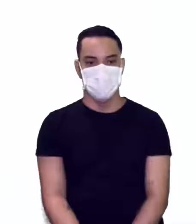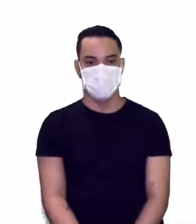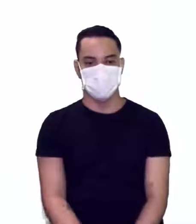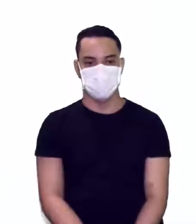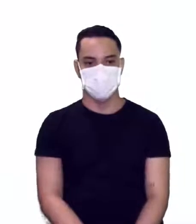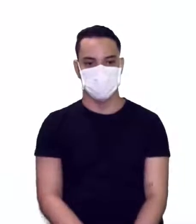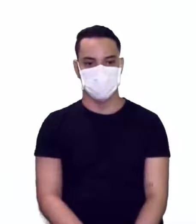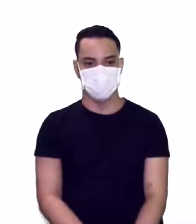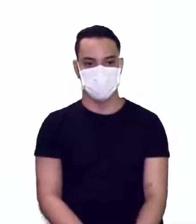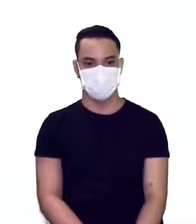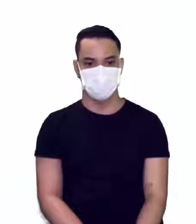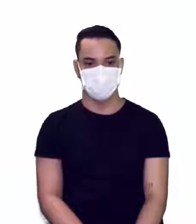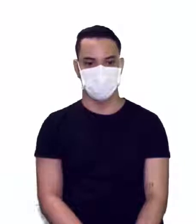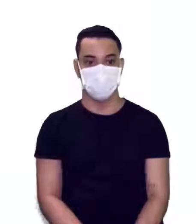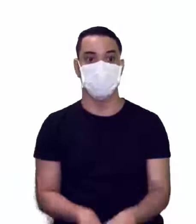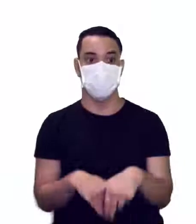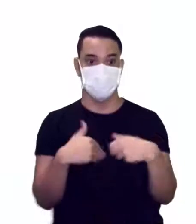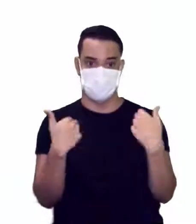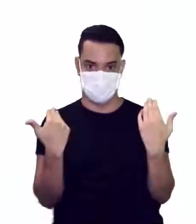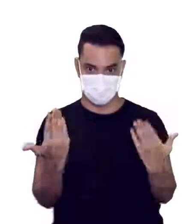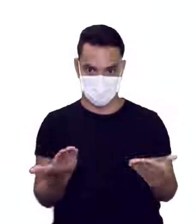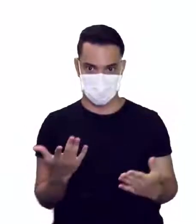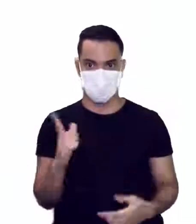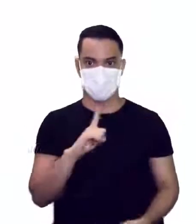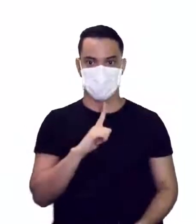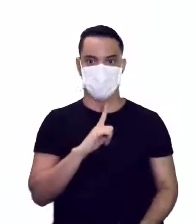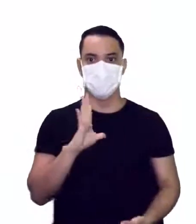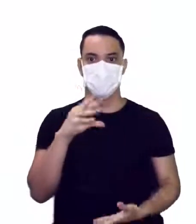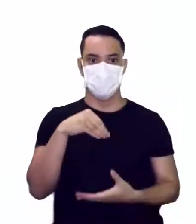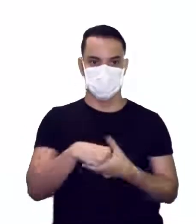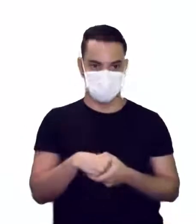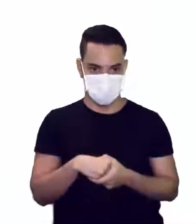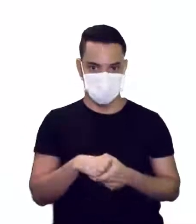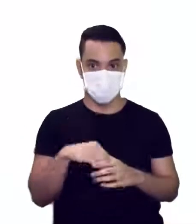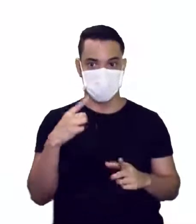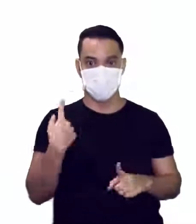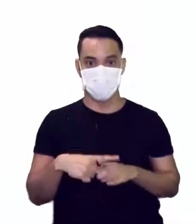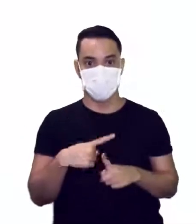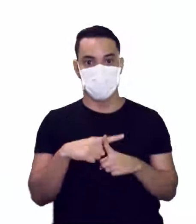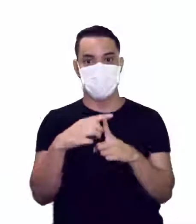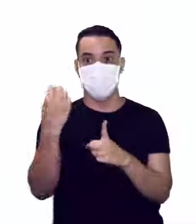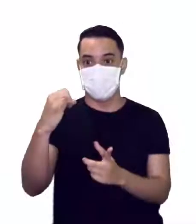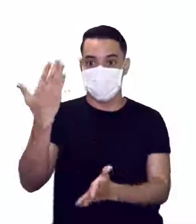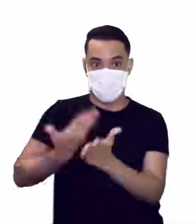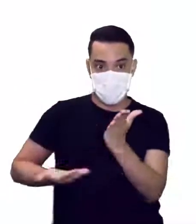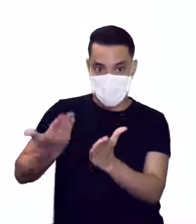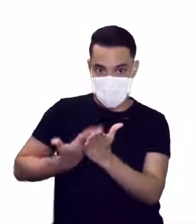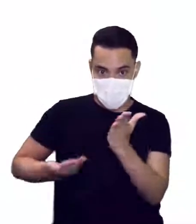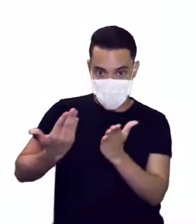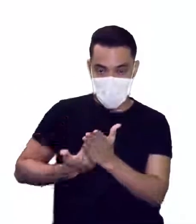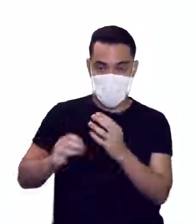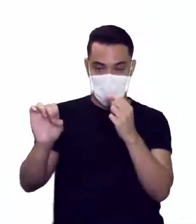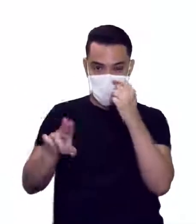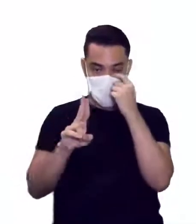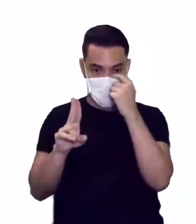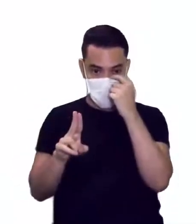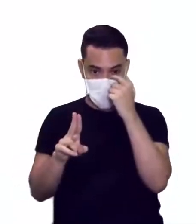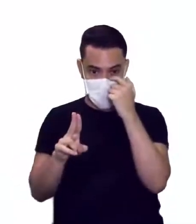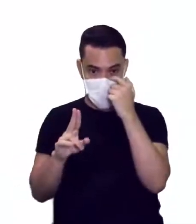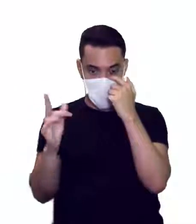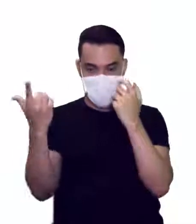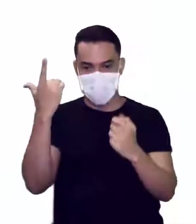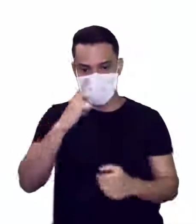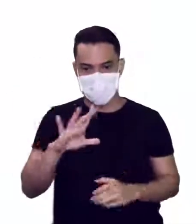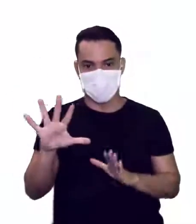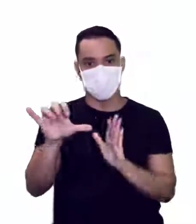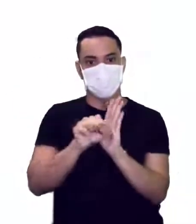Então, ali, portanto, fica carregado positivamente quem perdeu elétrons e não quem ganhou prótons. Lembrando que a gente